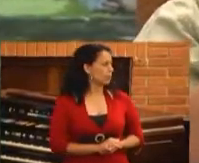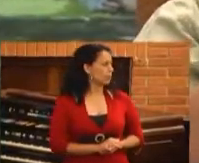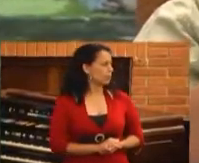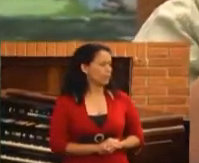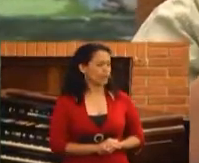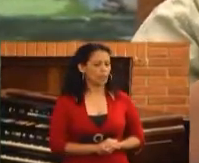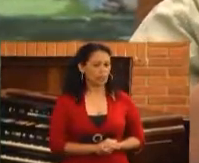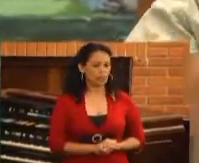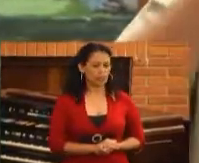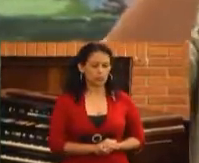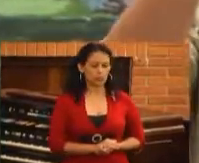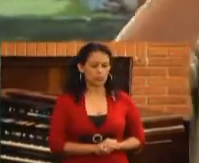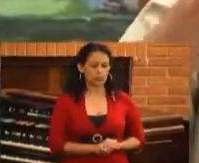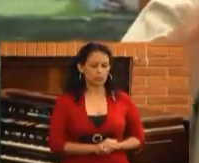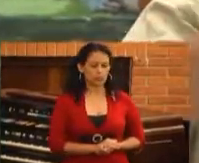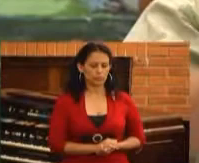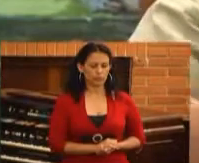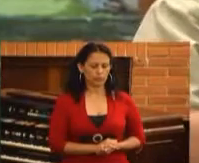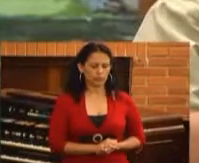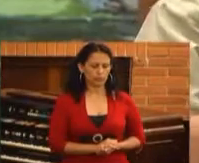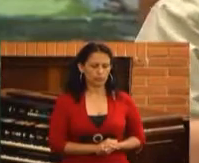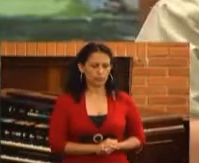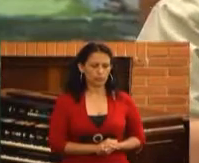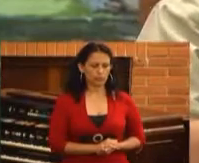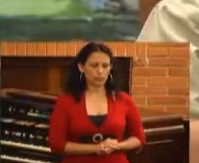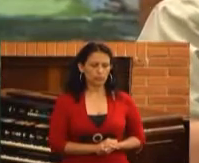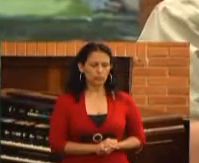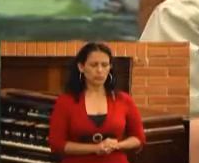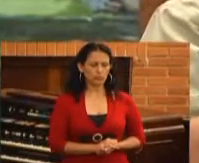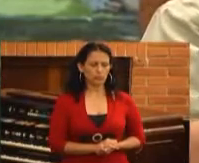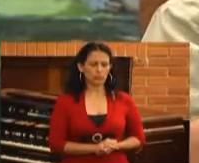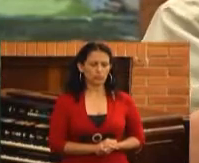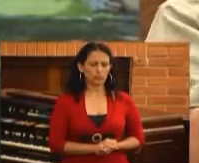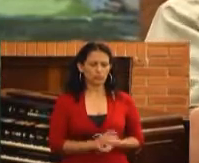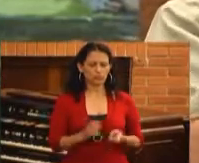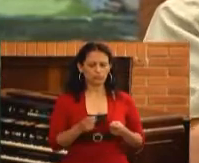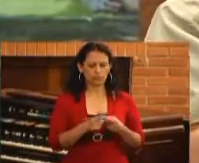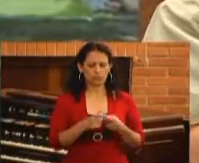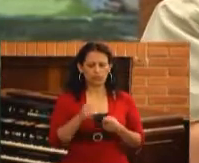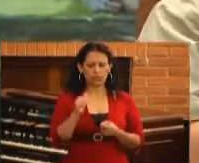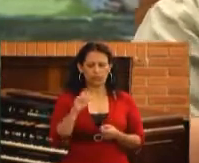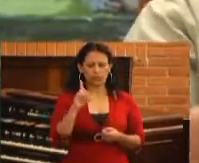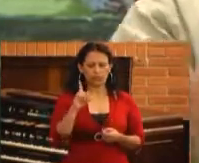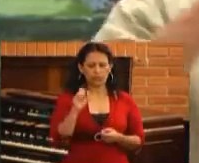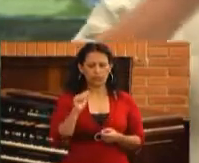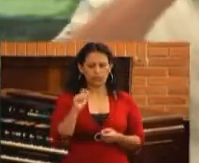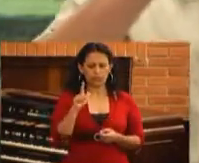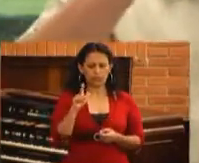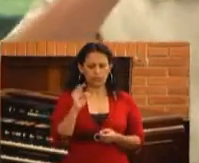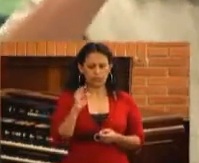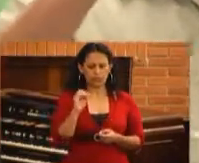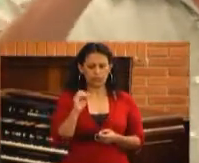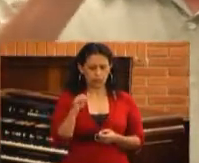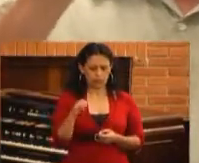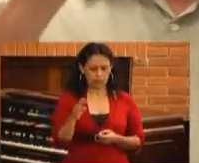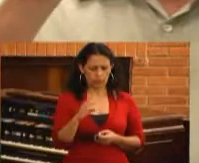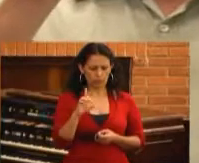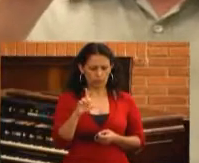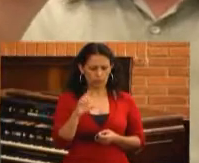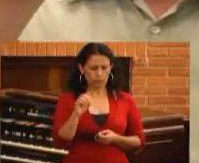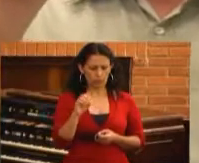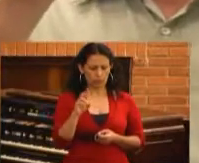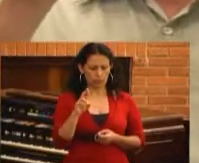Lourenço, que esteve aqui na nossa comunidade, um dia disse aqui, que seriam